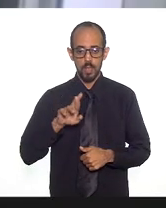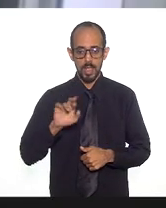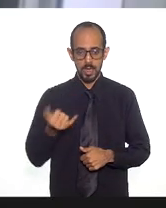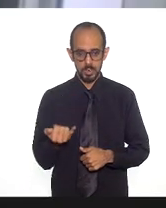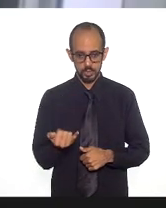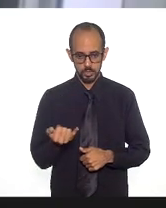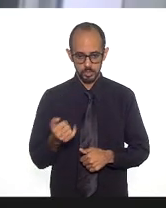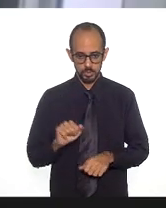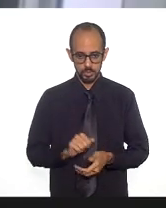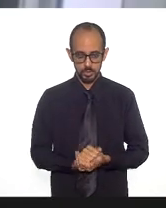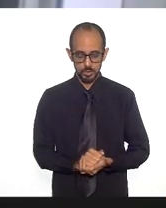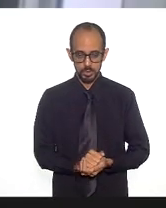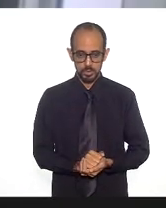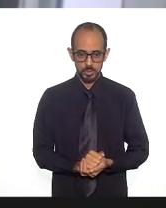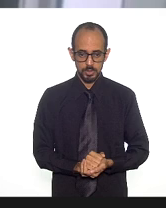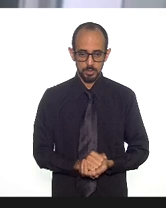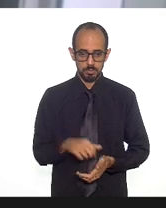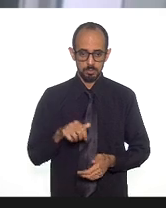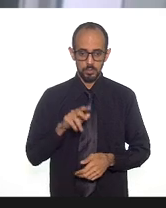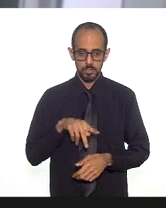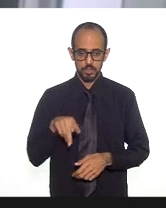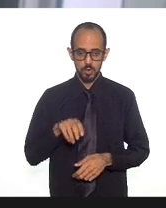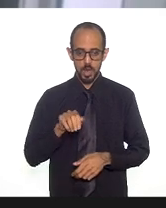o professor Raul Palácio me pediu